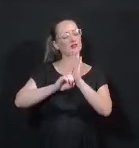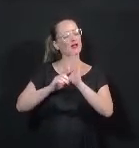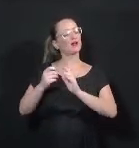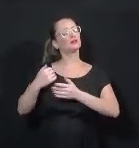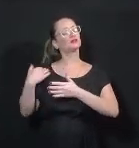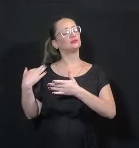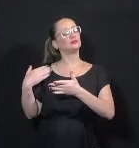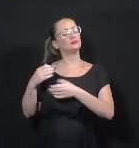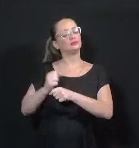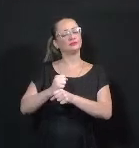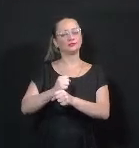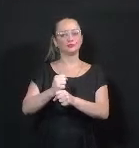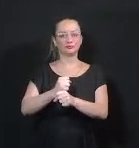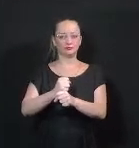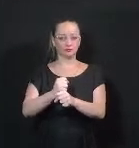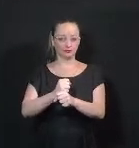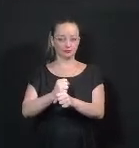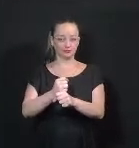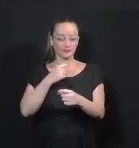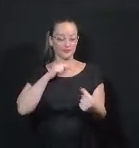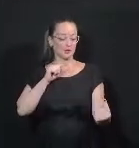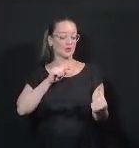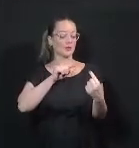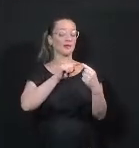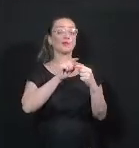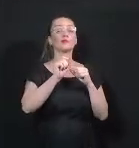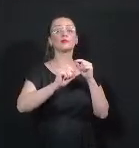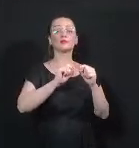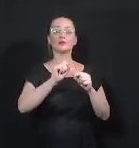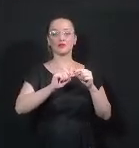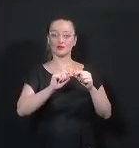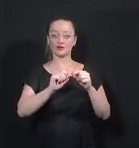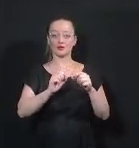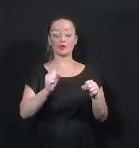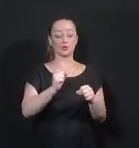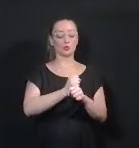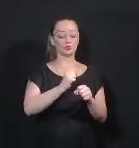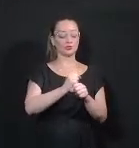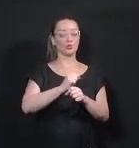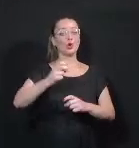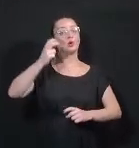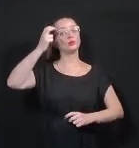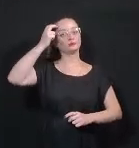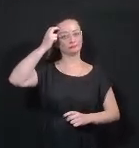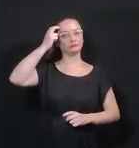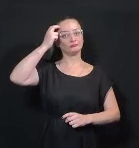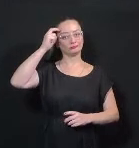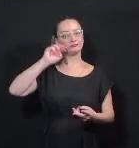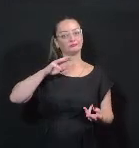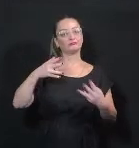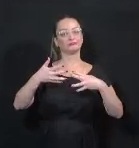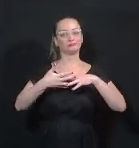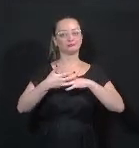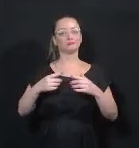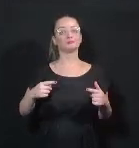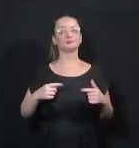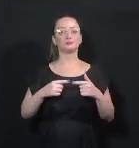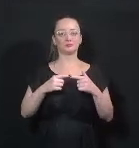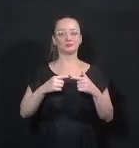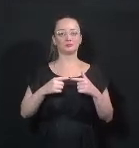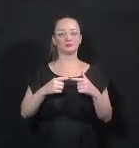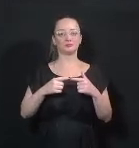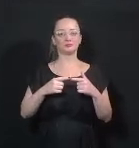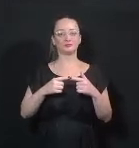décadas, e que tem a ver com a construção de uma cultura da cidadania